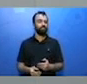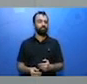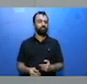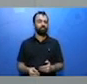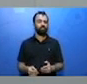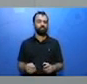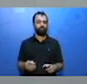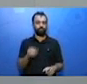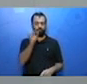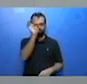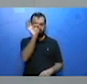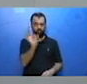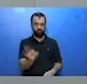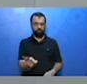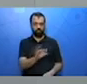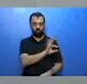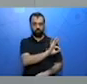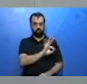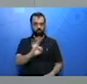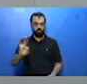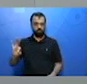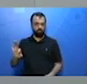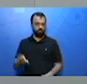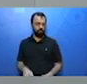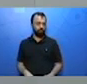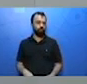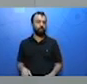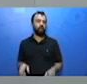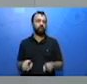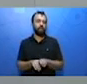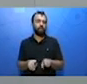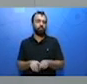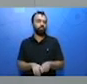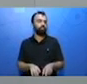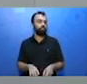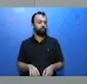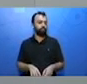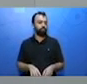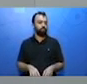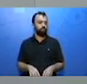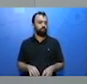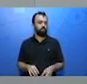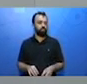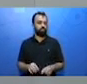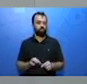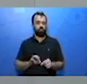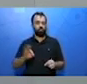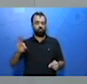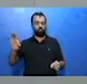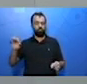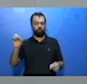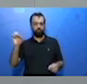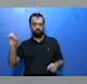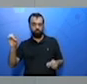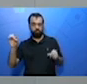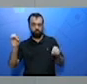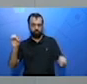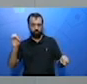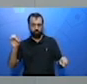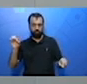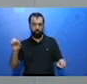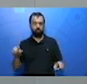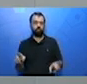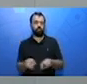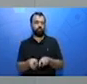plano cartesiano. E hoje também nós vamos ver a distância entre dois pontos e ponto